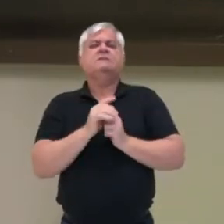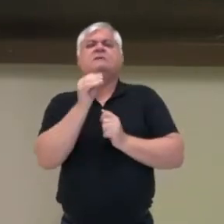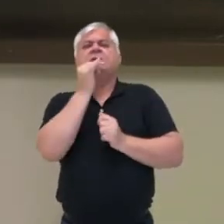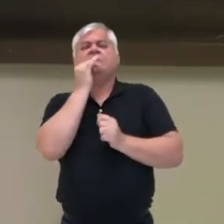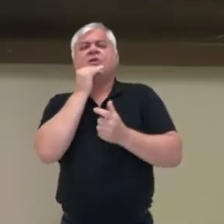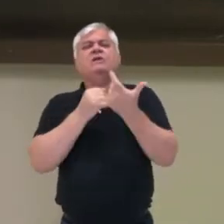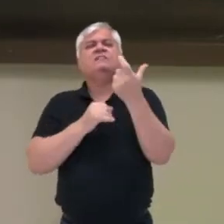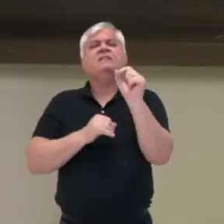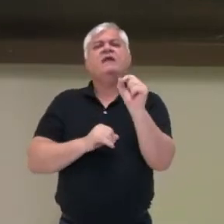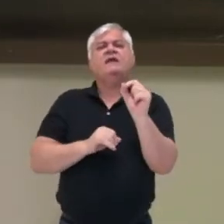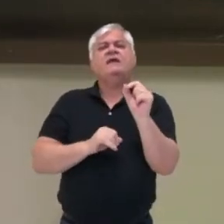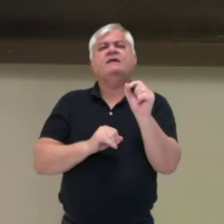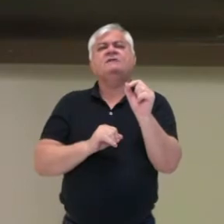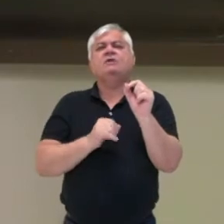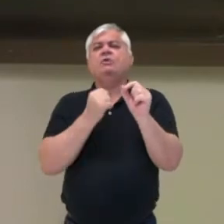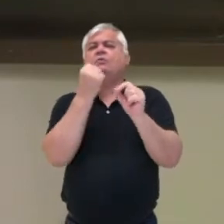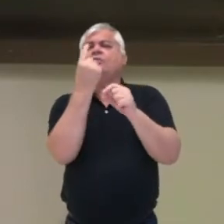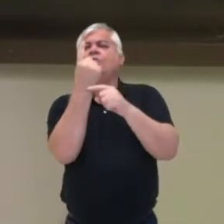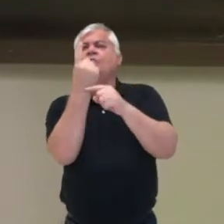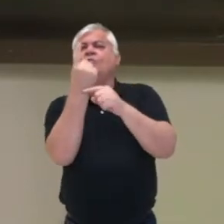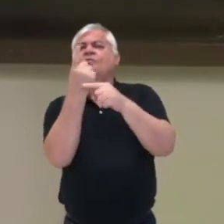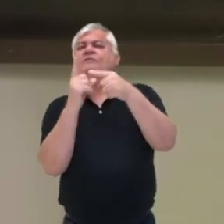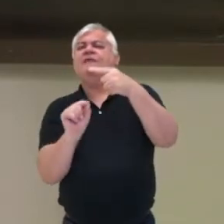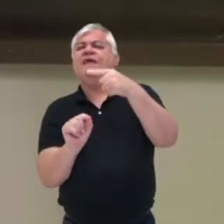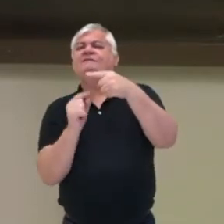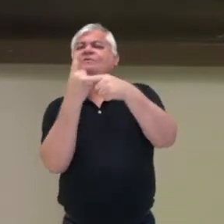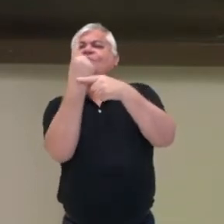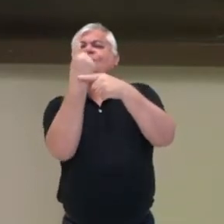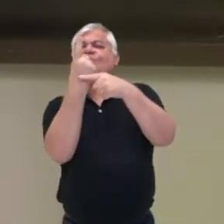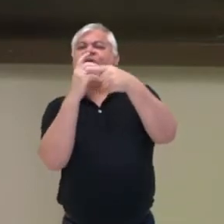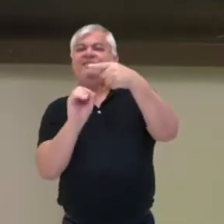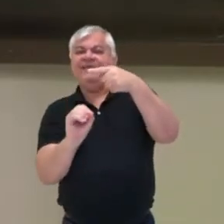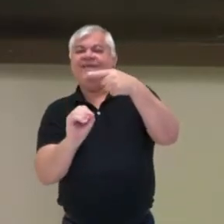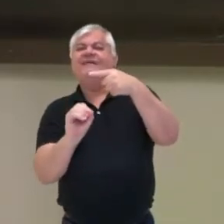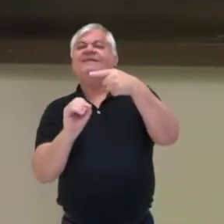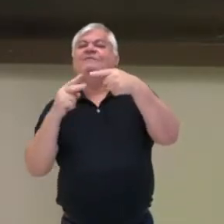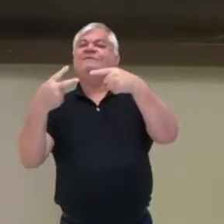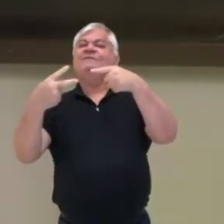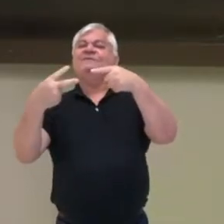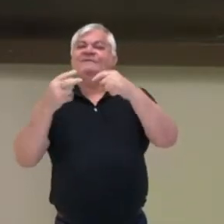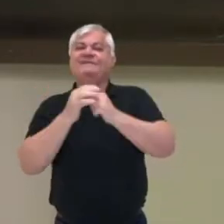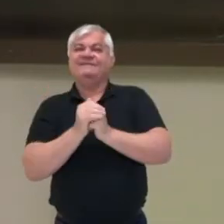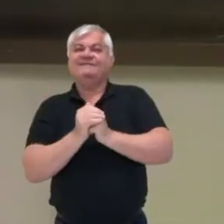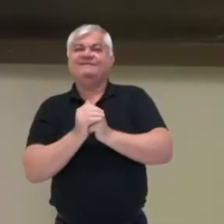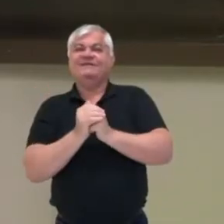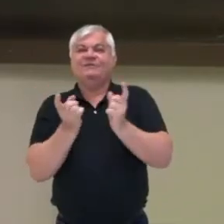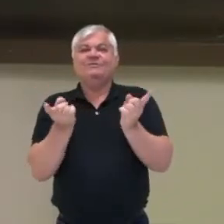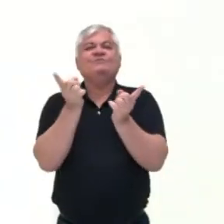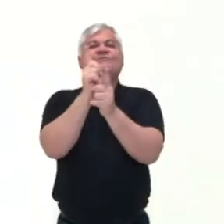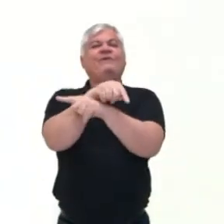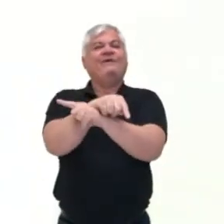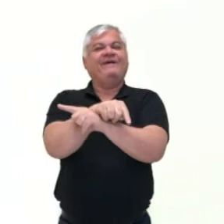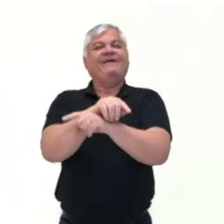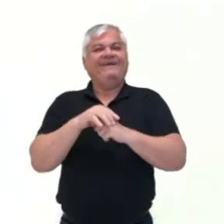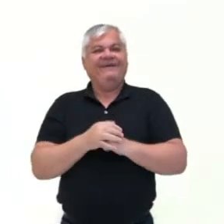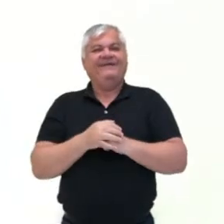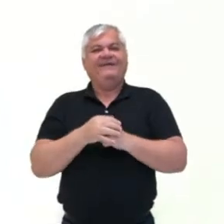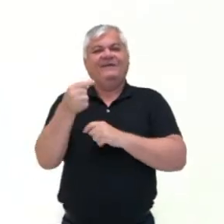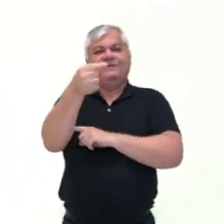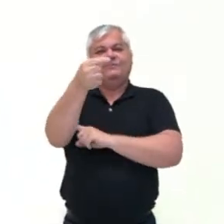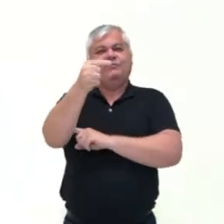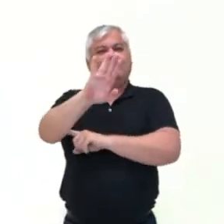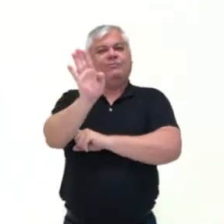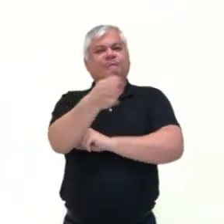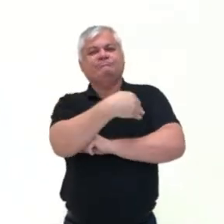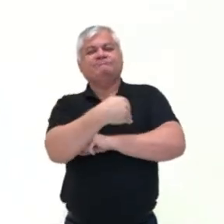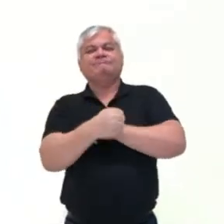do 10? 1 sobre 10. 1 sobre 10 ao quadrado. Quando eu fiz a inversão, some o sinal de negativo